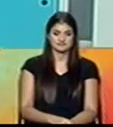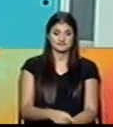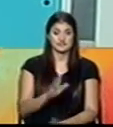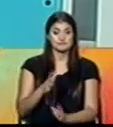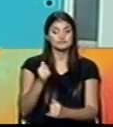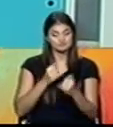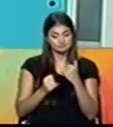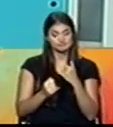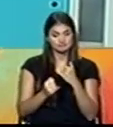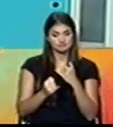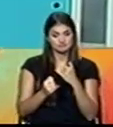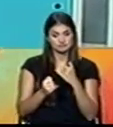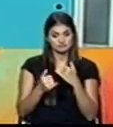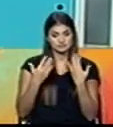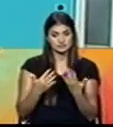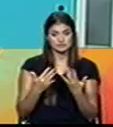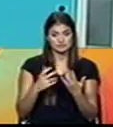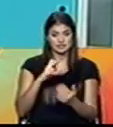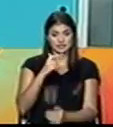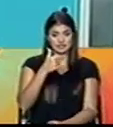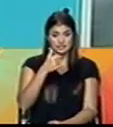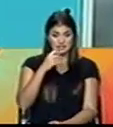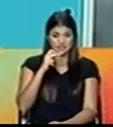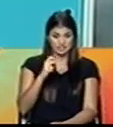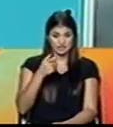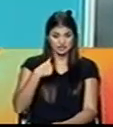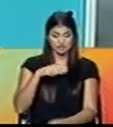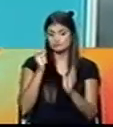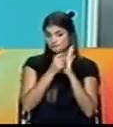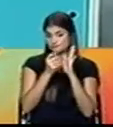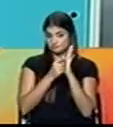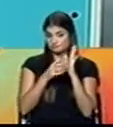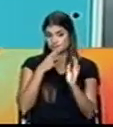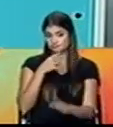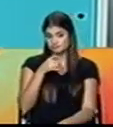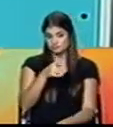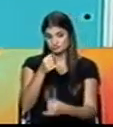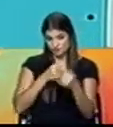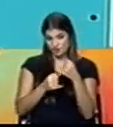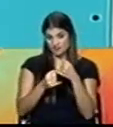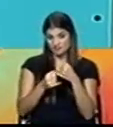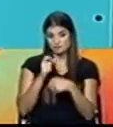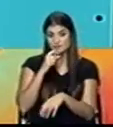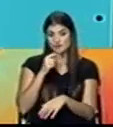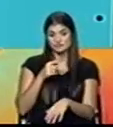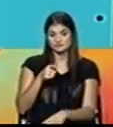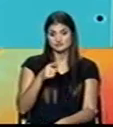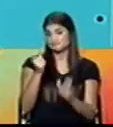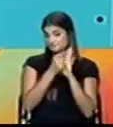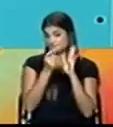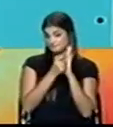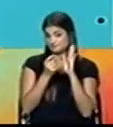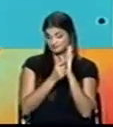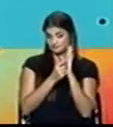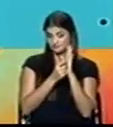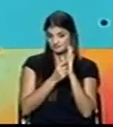microfone? Então vamos fazer assim. Oh, Rita, nós pronto, apresentamos os ingredientes tirar, enquanto vamos. A Rita troca o microfone. Pode ir. Vá. Venha a lista de ingredientes enquanto